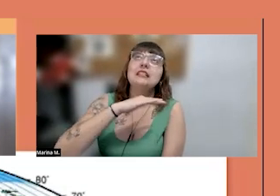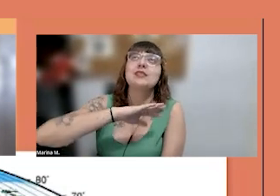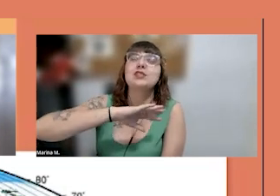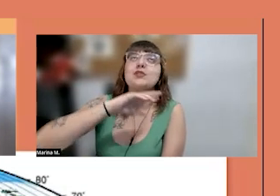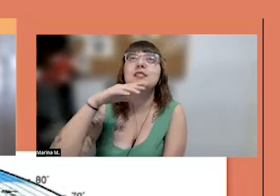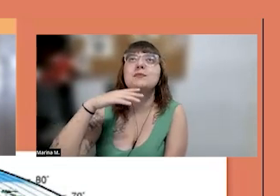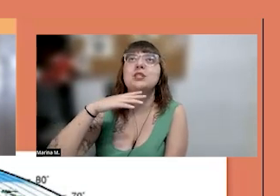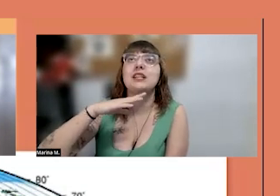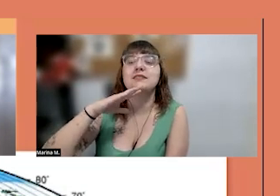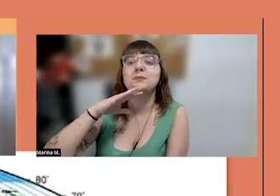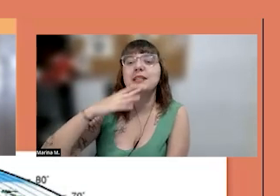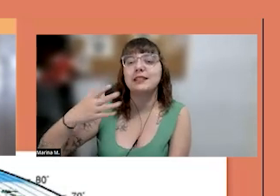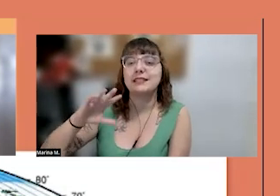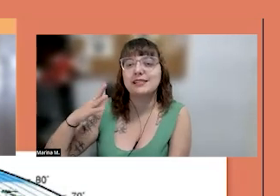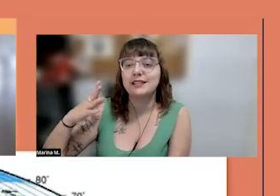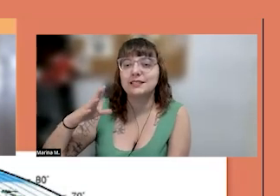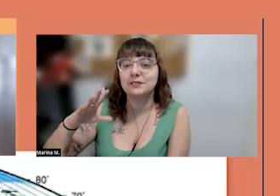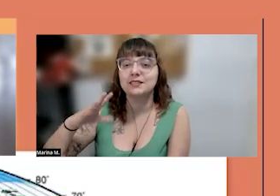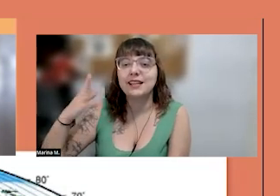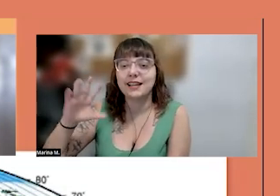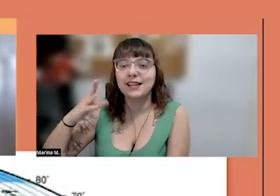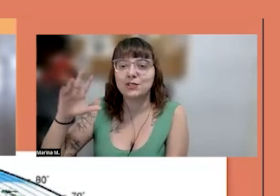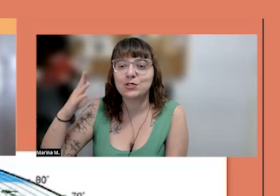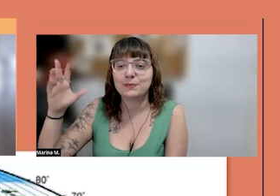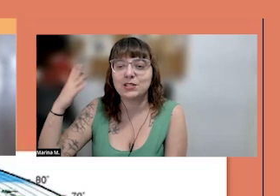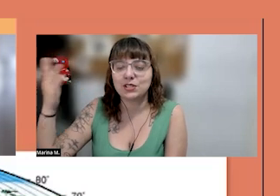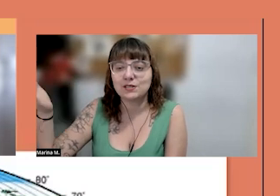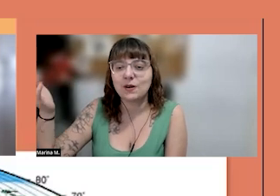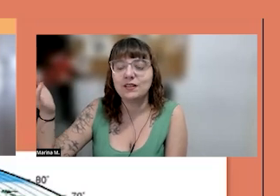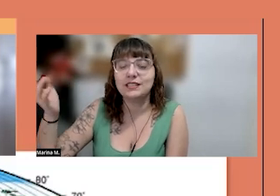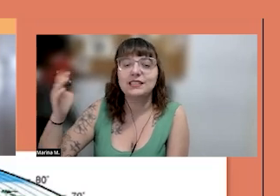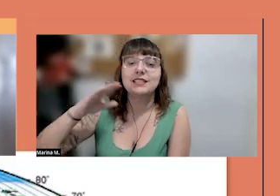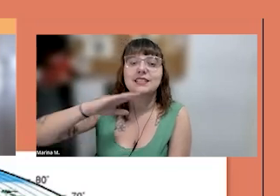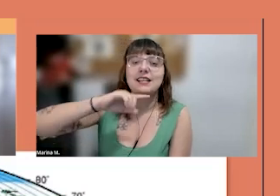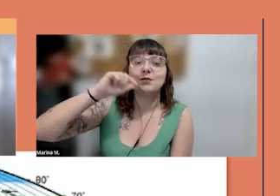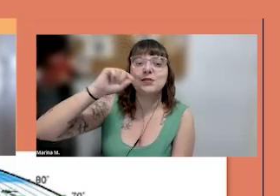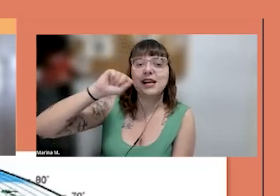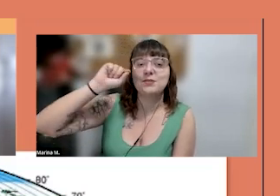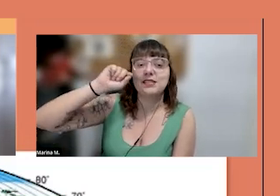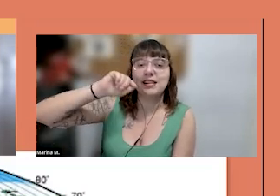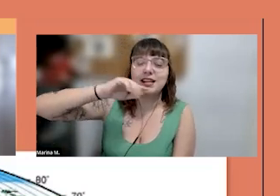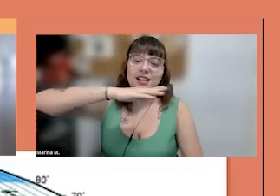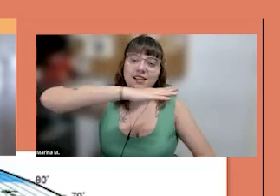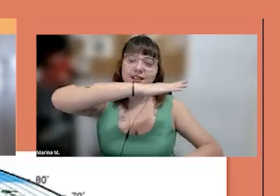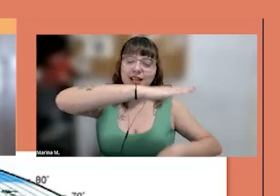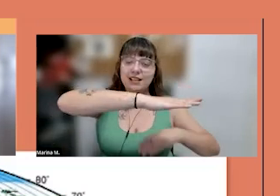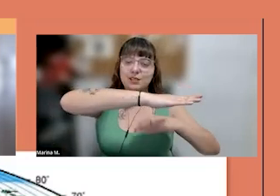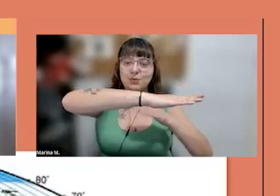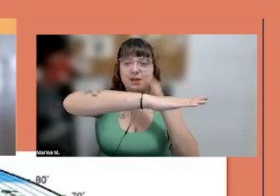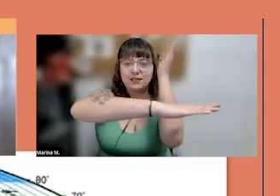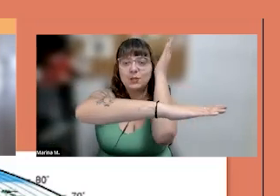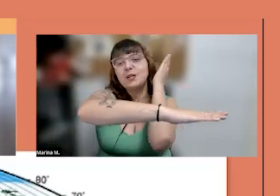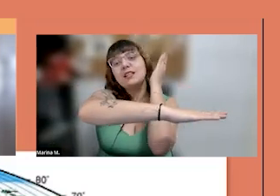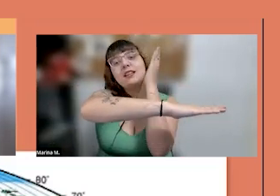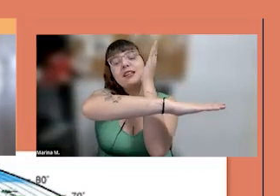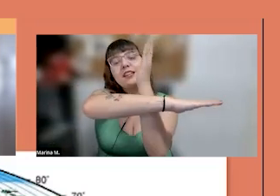negativo. Então, se a gente fosse imaginar um plano cartesiano, que é aquele que a gente aprende na escola, né? O zero seria entre